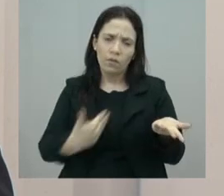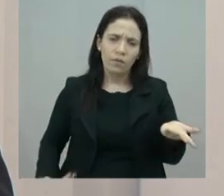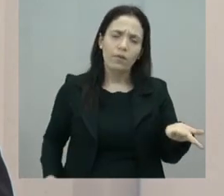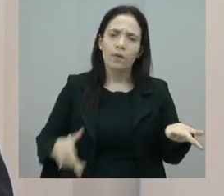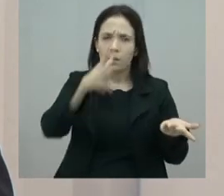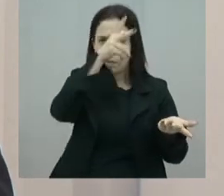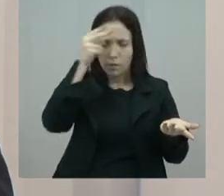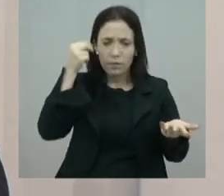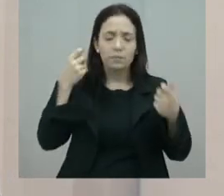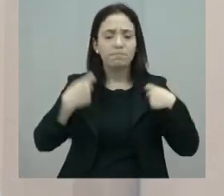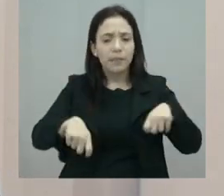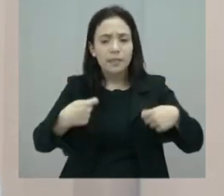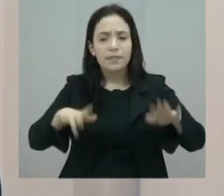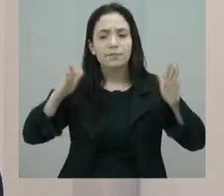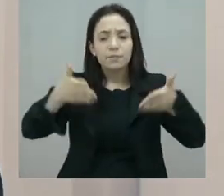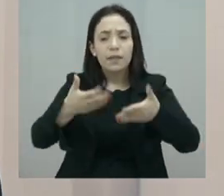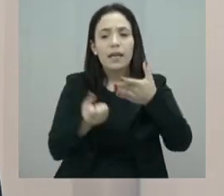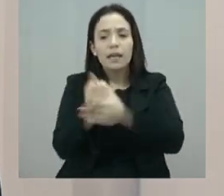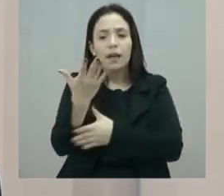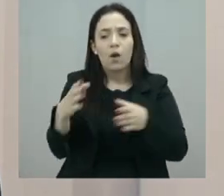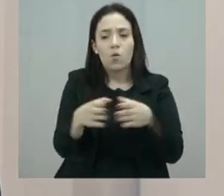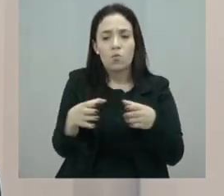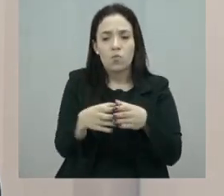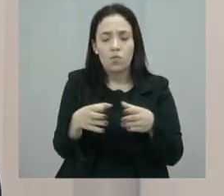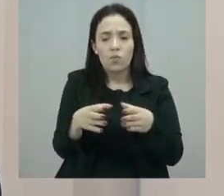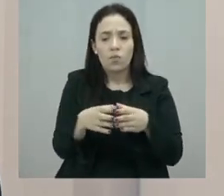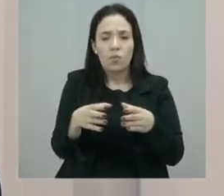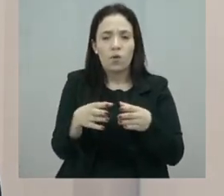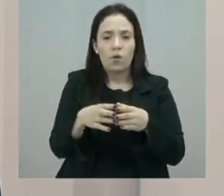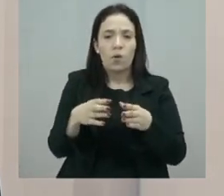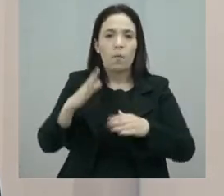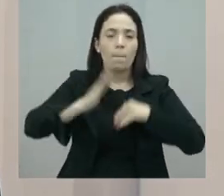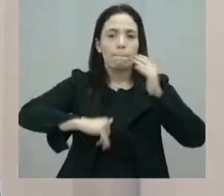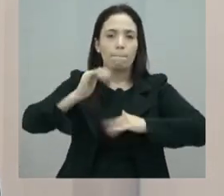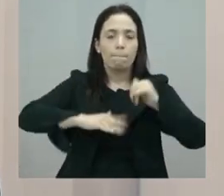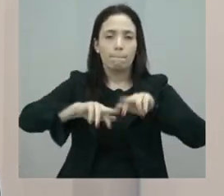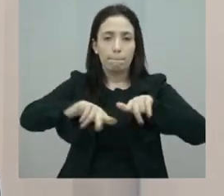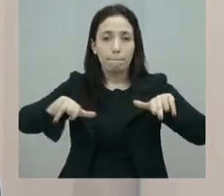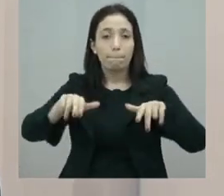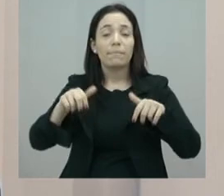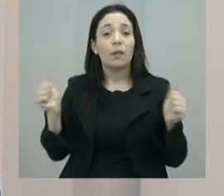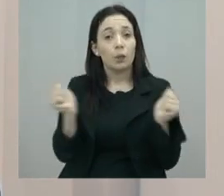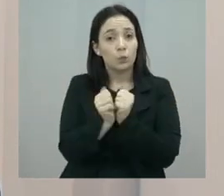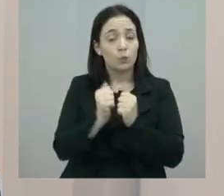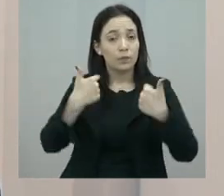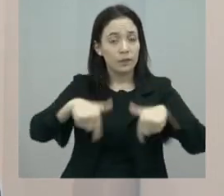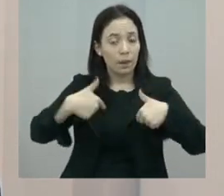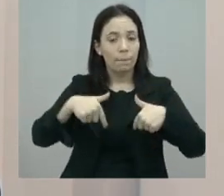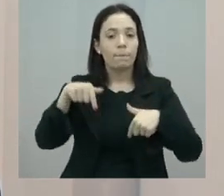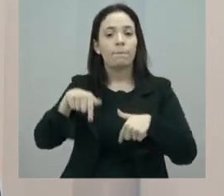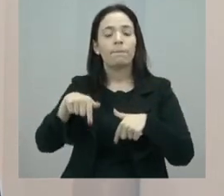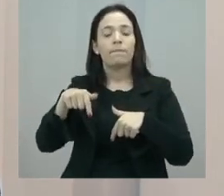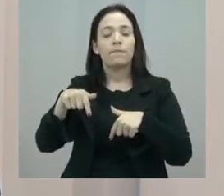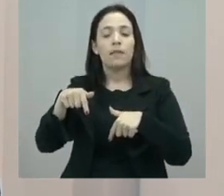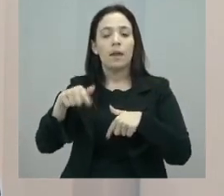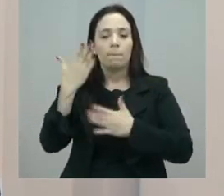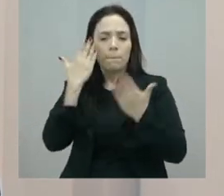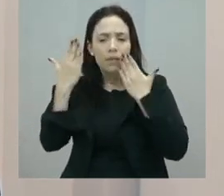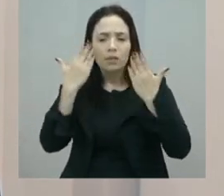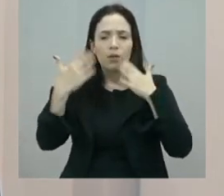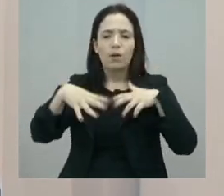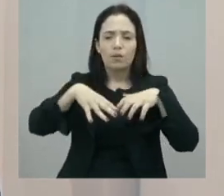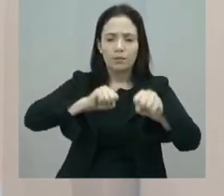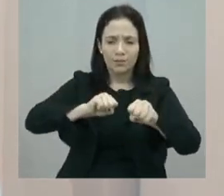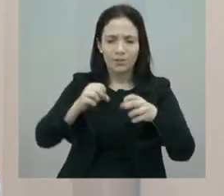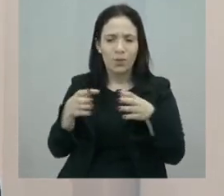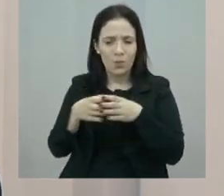e crie as equipes multidisciplinares para ajudar os juízes da infância e juventude com psicólogos e assistentes sociais e